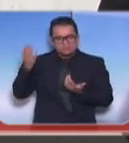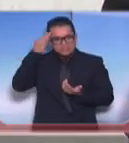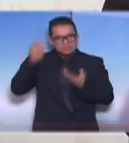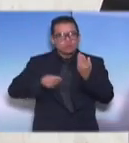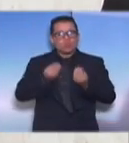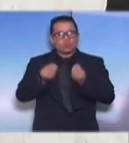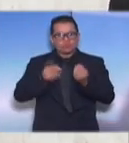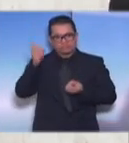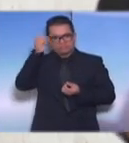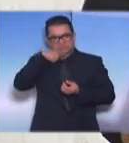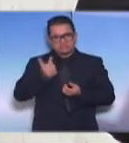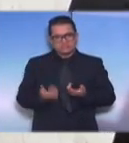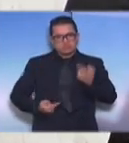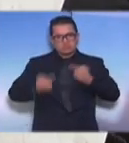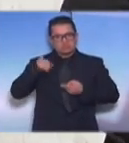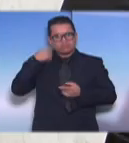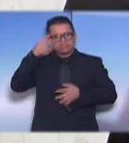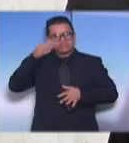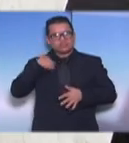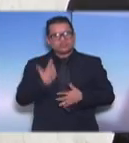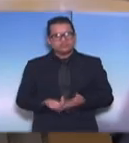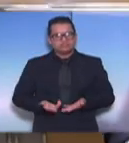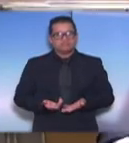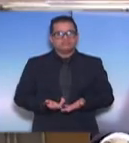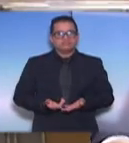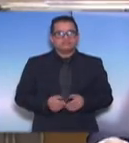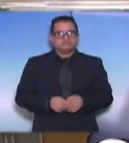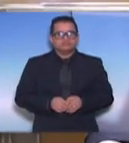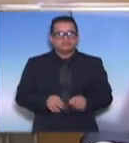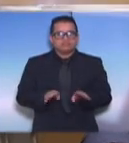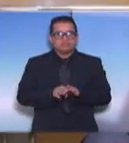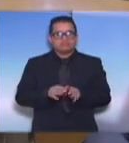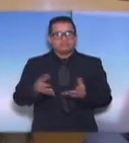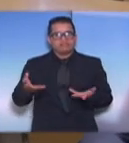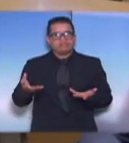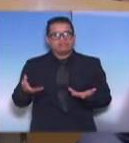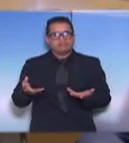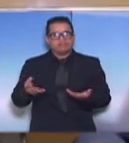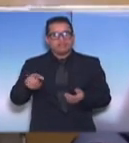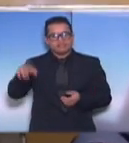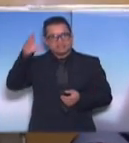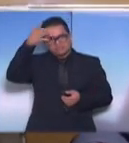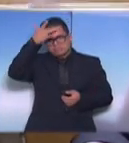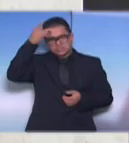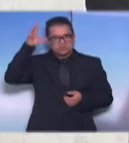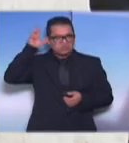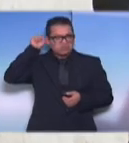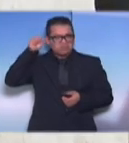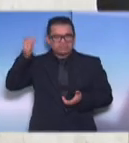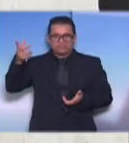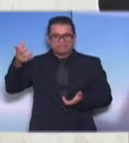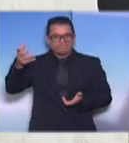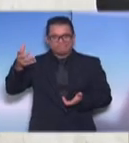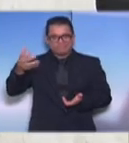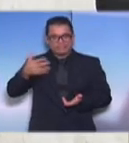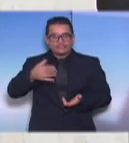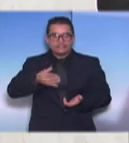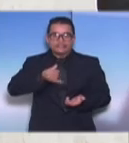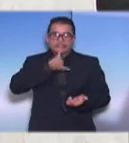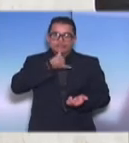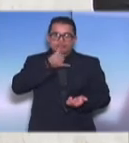ocorrência comigo, para depois vir discutir resistência, vir discutir a letalidade. Esse ouvidor aqui, na sua infantilidade, no